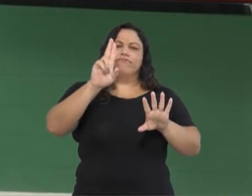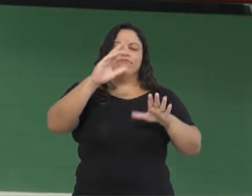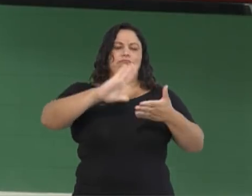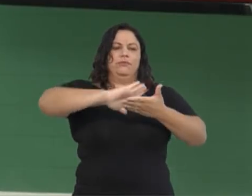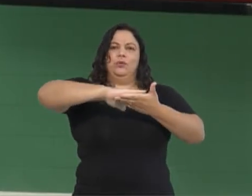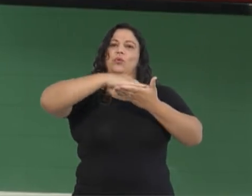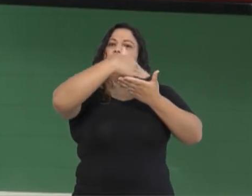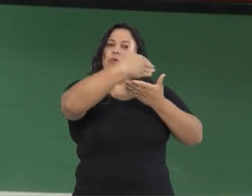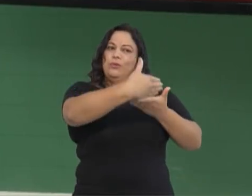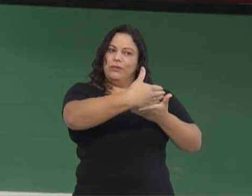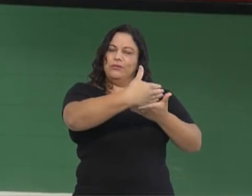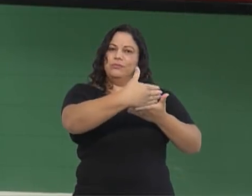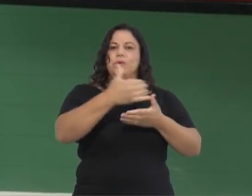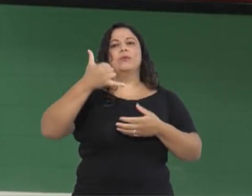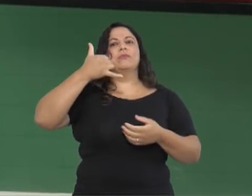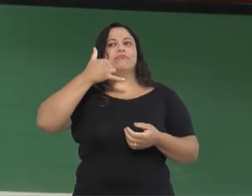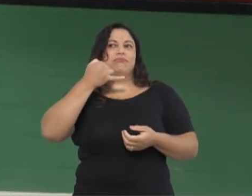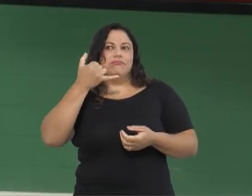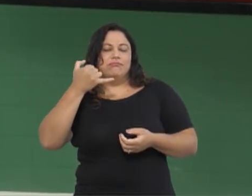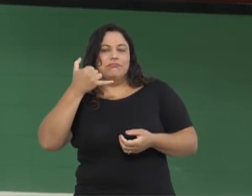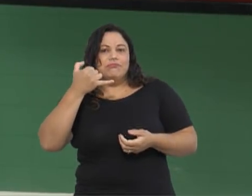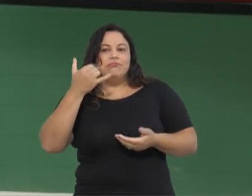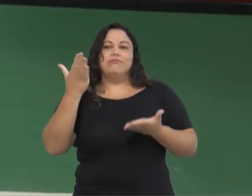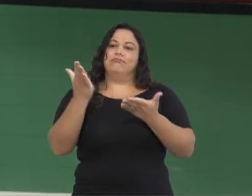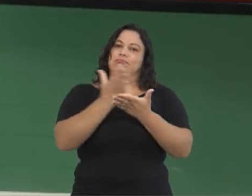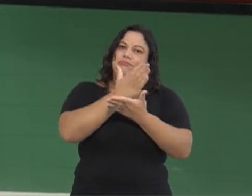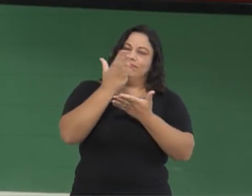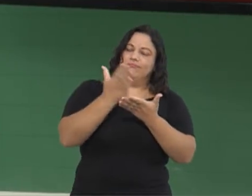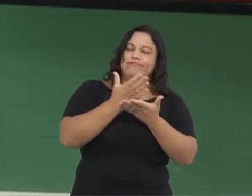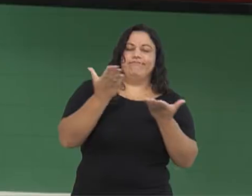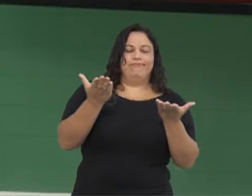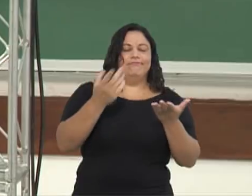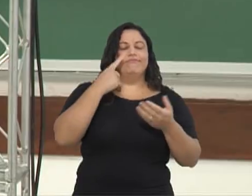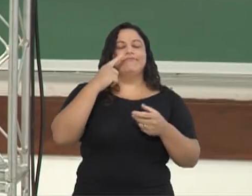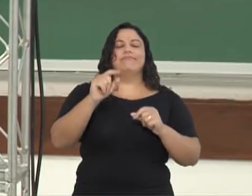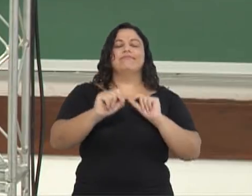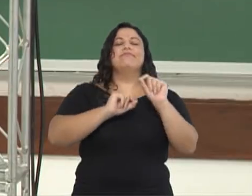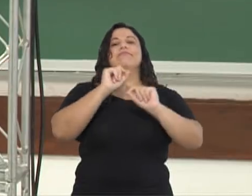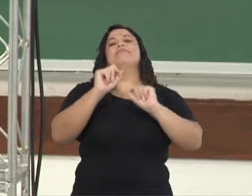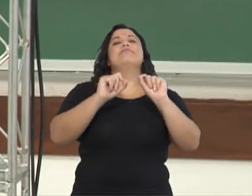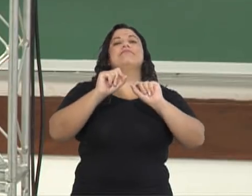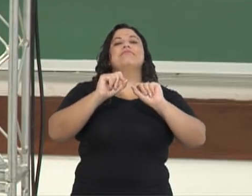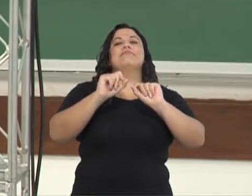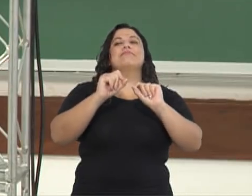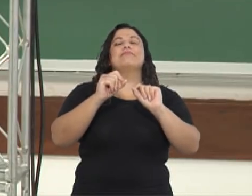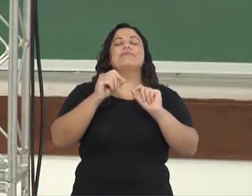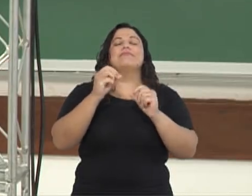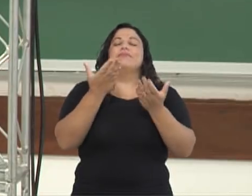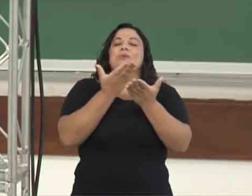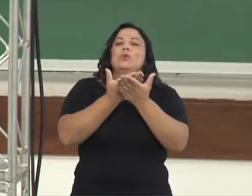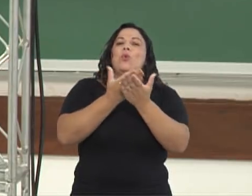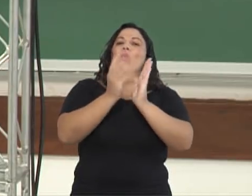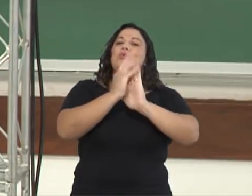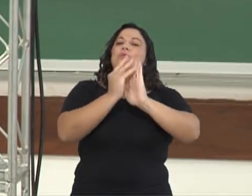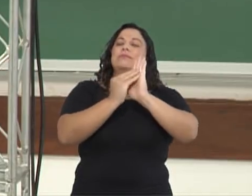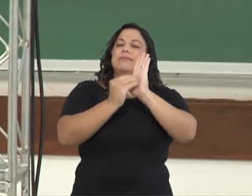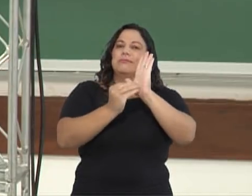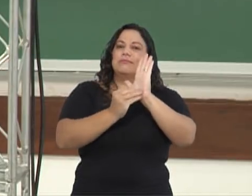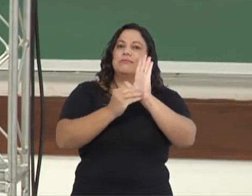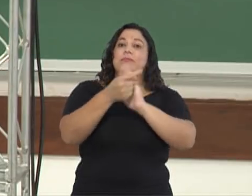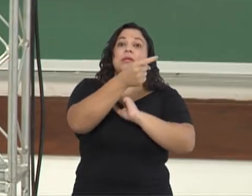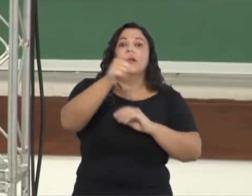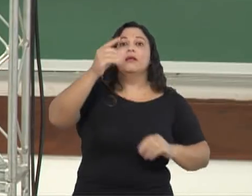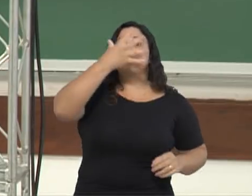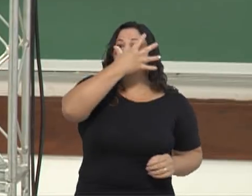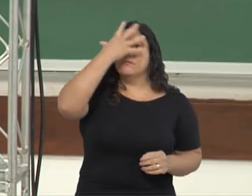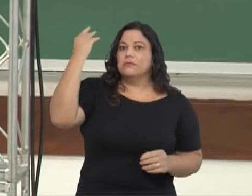your pencil e vamos trabalhar o nosso conteúdo da aula de hoje. Não esqueçam que